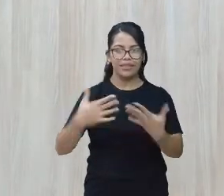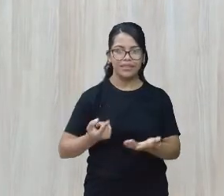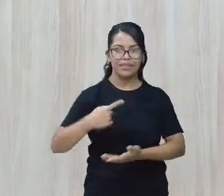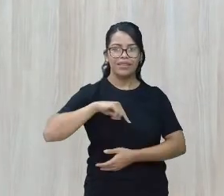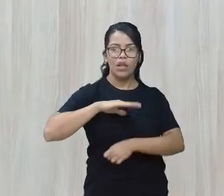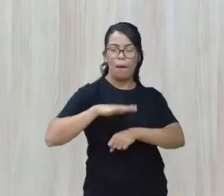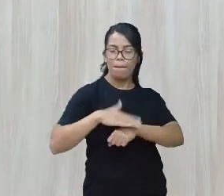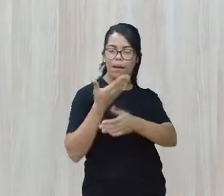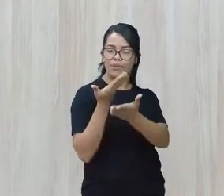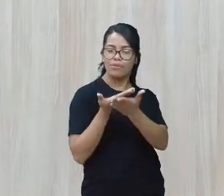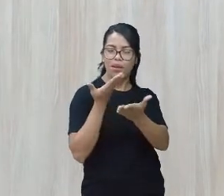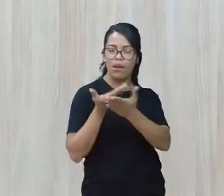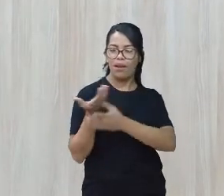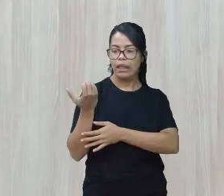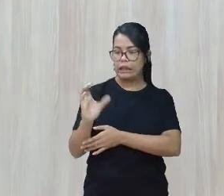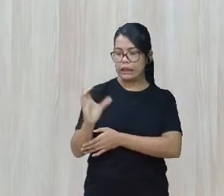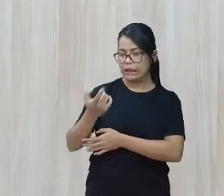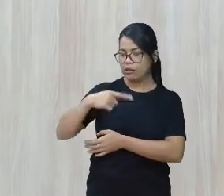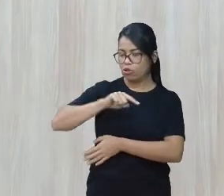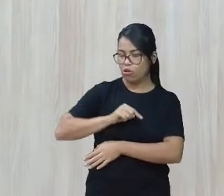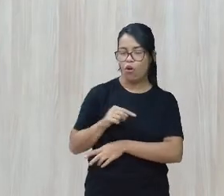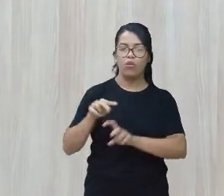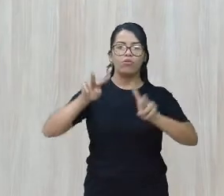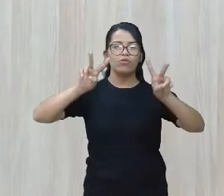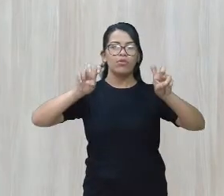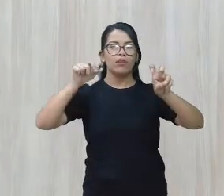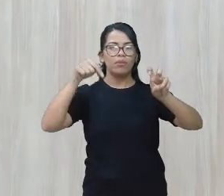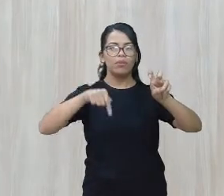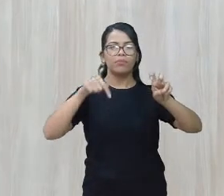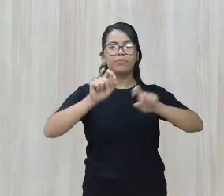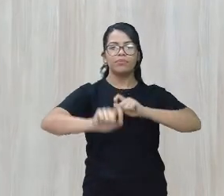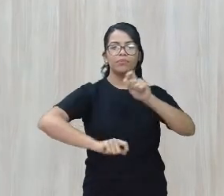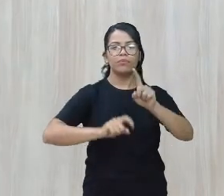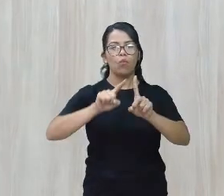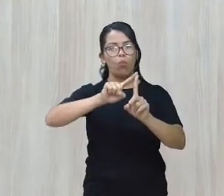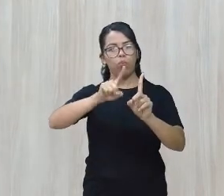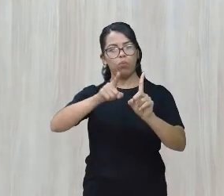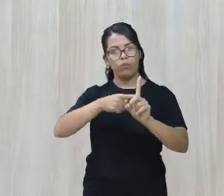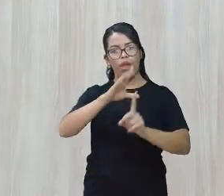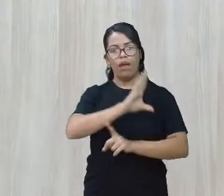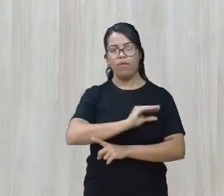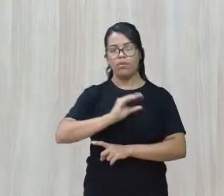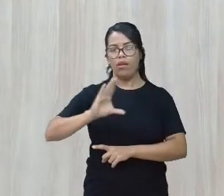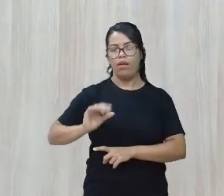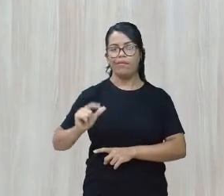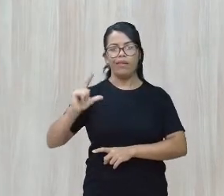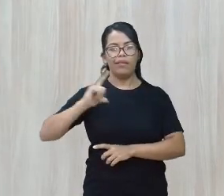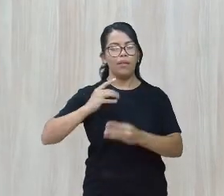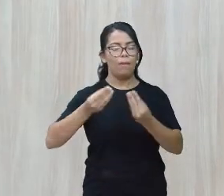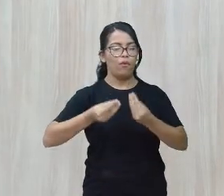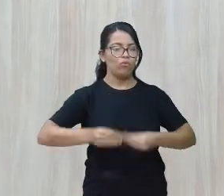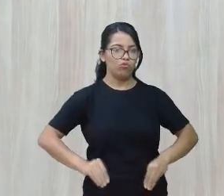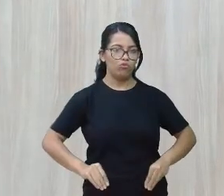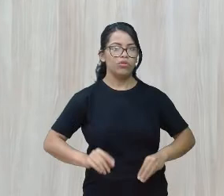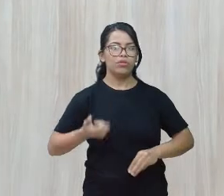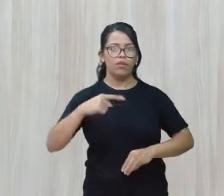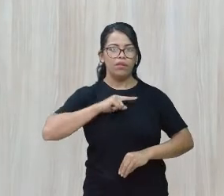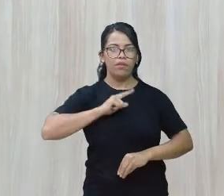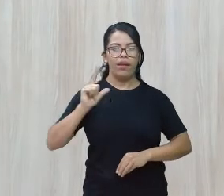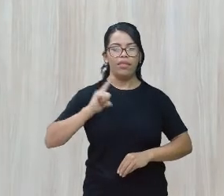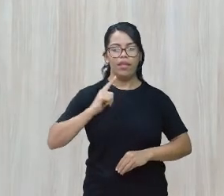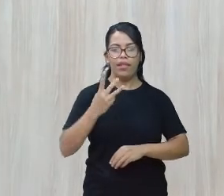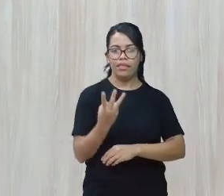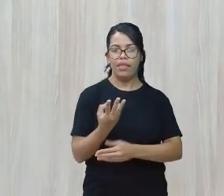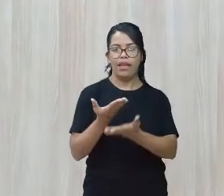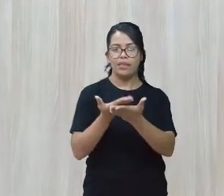de ciências. Nosso tema de hoje, gravidez na adolescência e suas consequências. Vamos ter 3 aulas sobre isso.